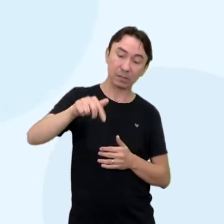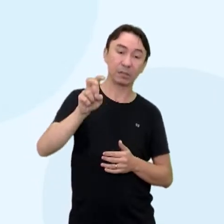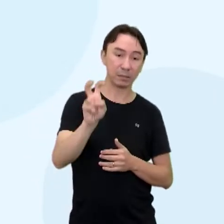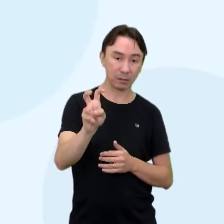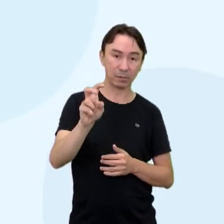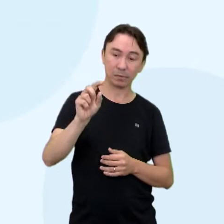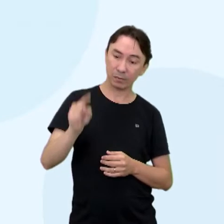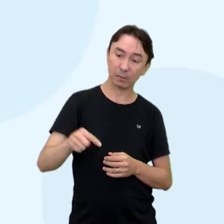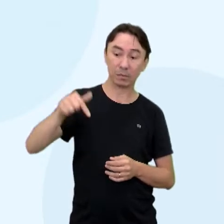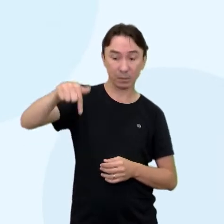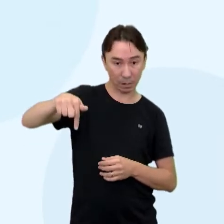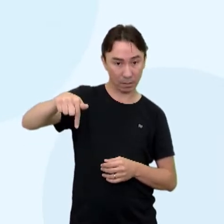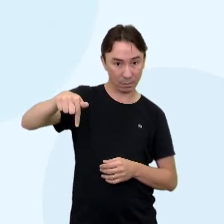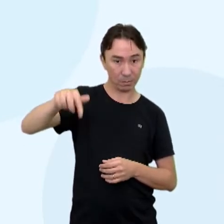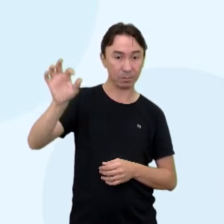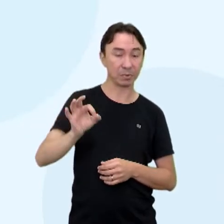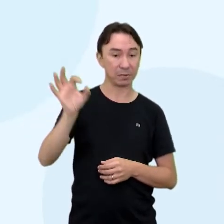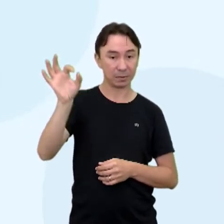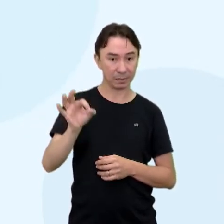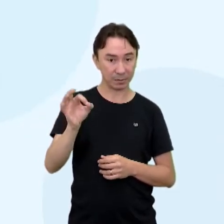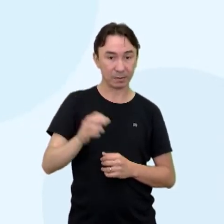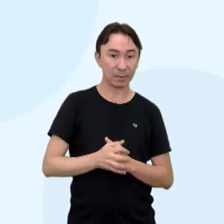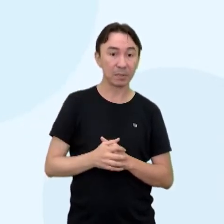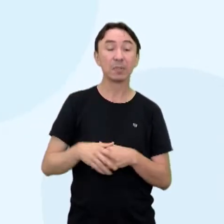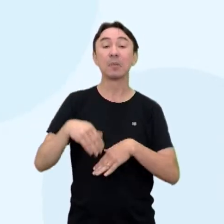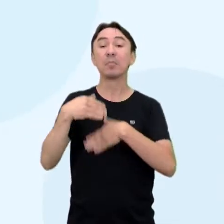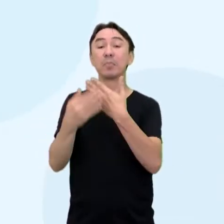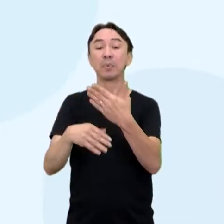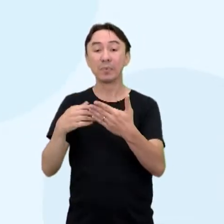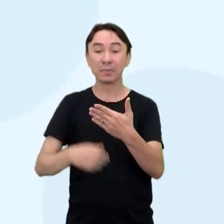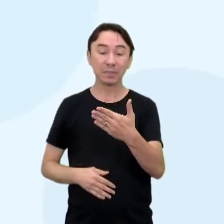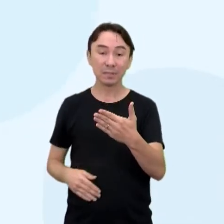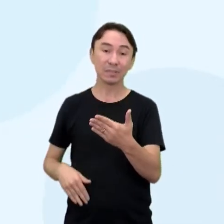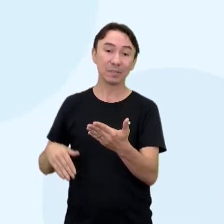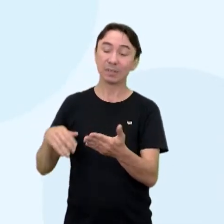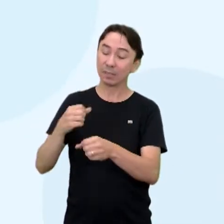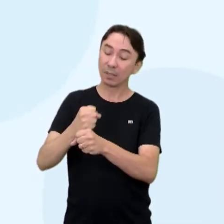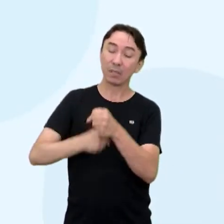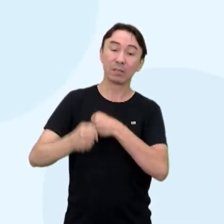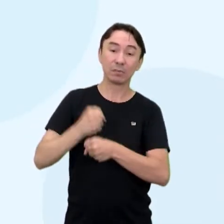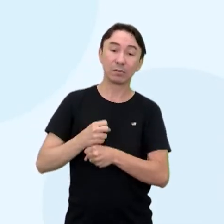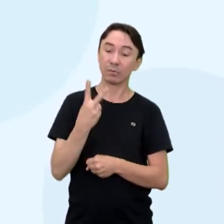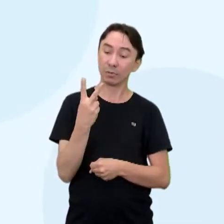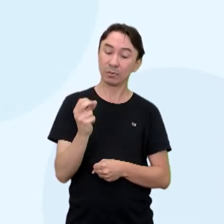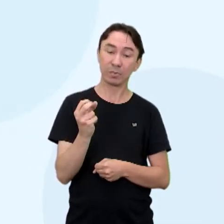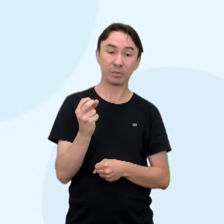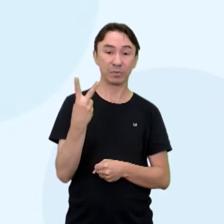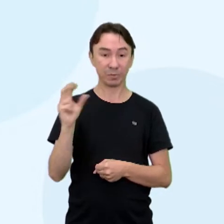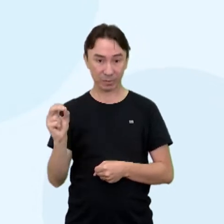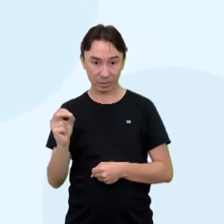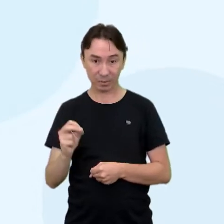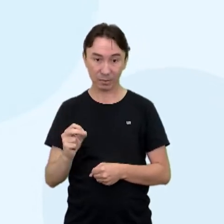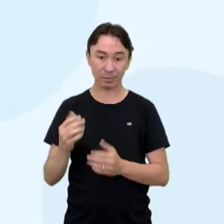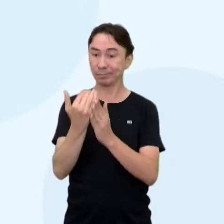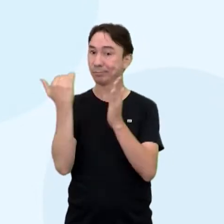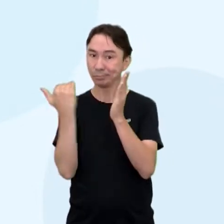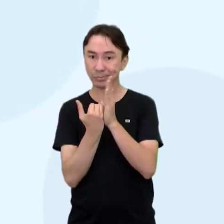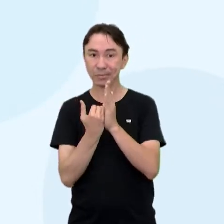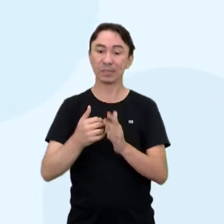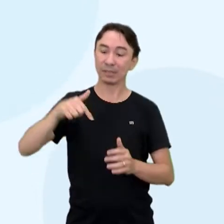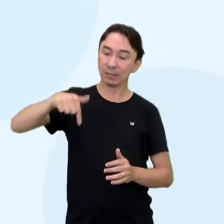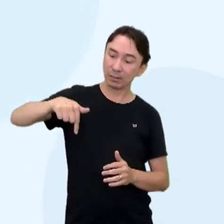75,7%. 72 caiu para 72,8% em 2020. Né? A aposentadoria e pensão